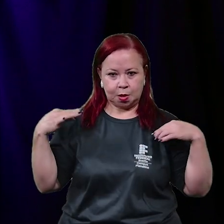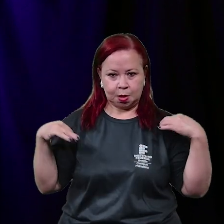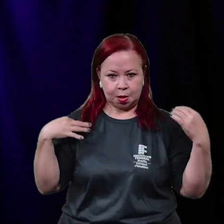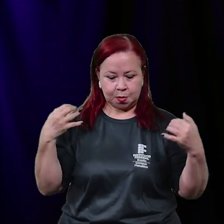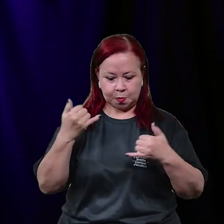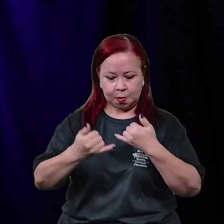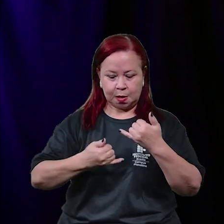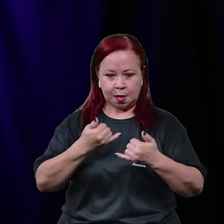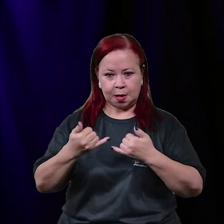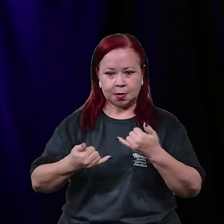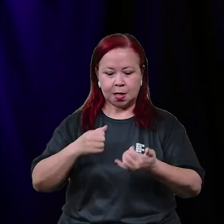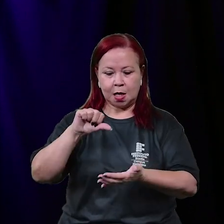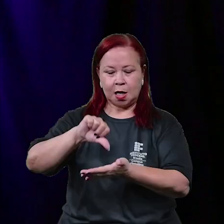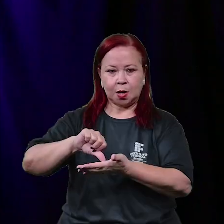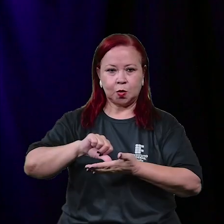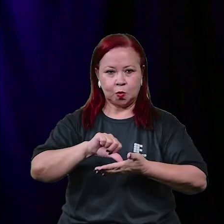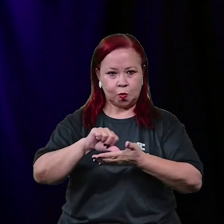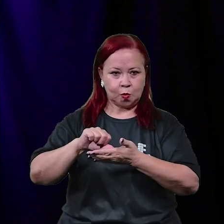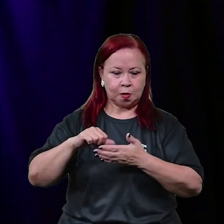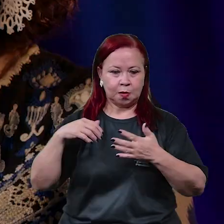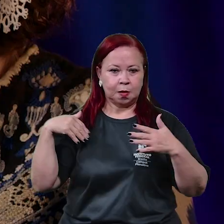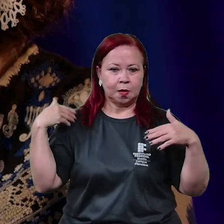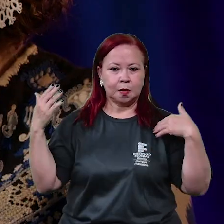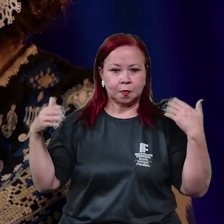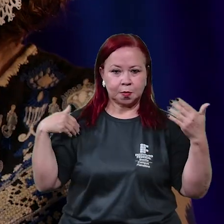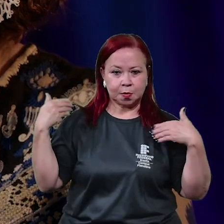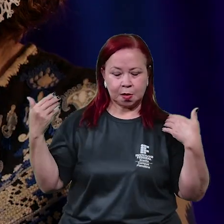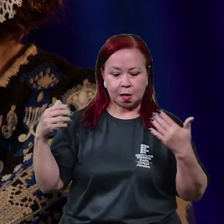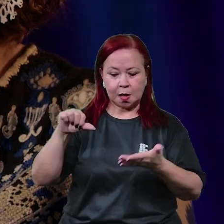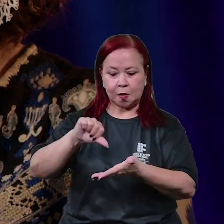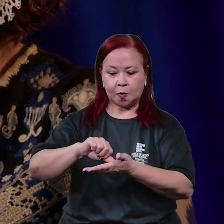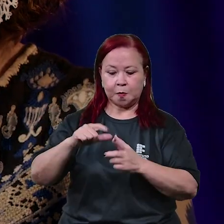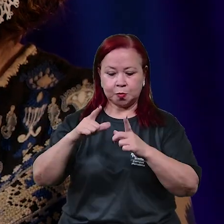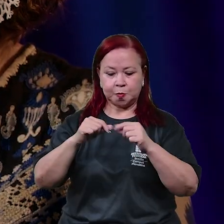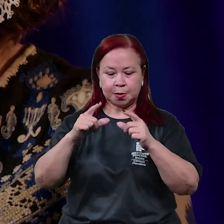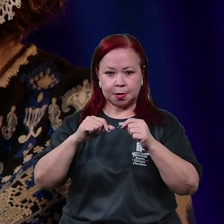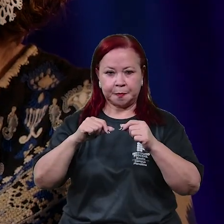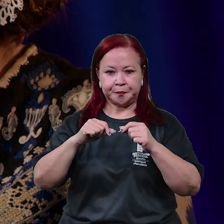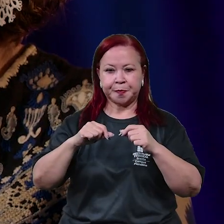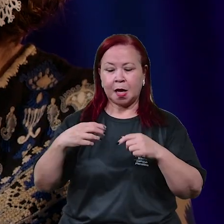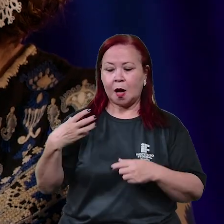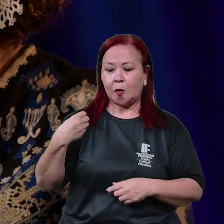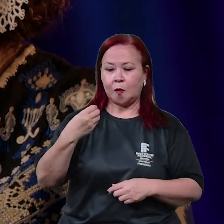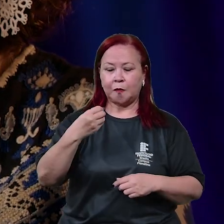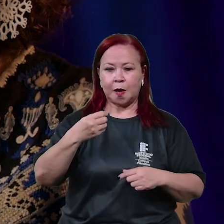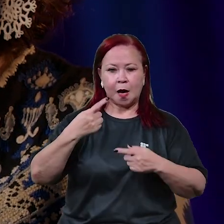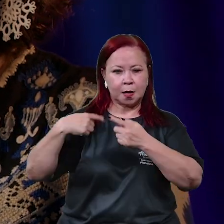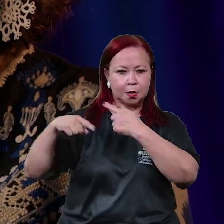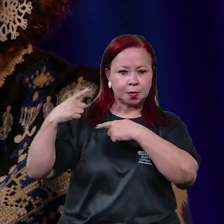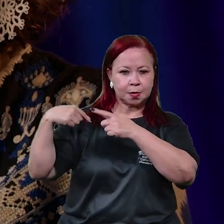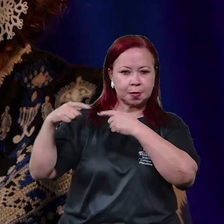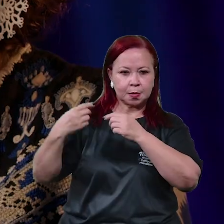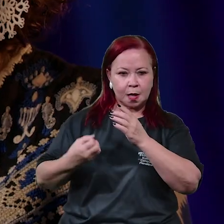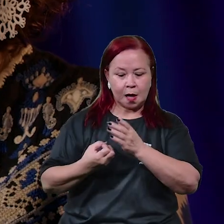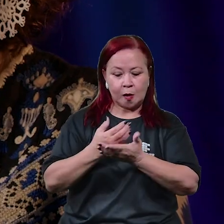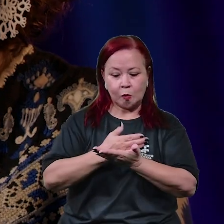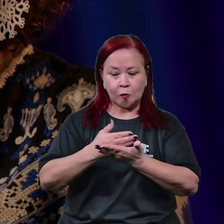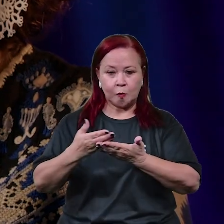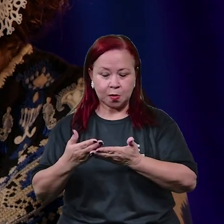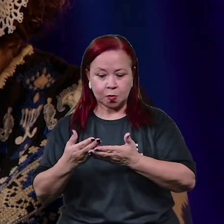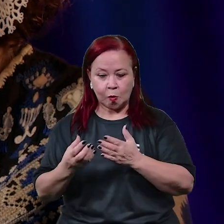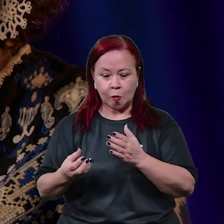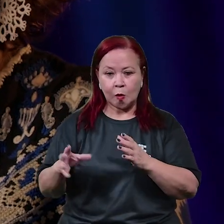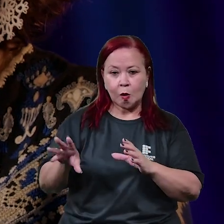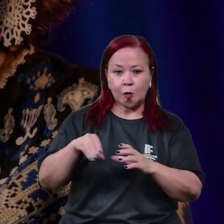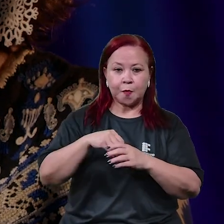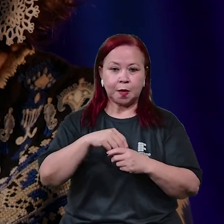Campus Brasília. Atuo no curso de eventos. O Viagem Ancestral, ele nasceu dentro de uma componente do ensino